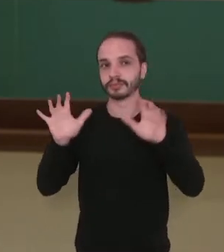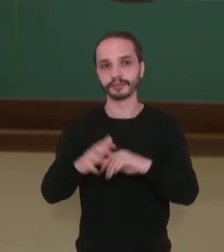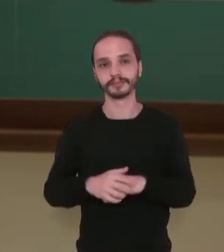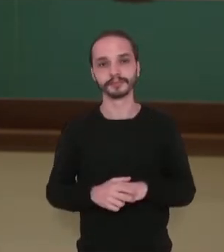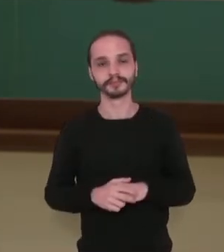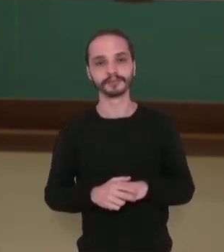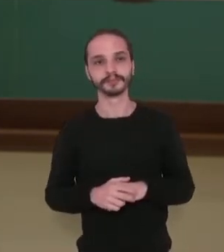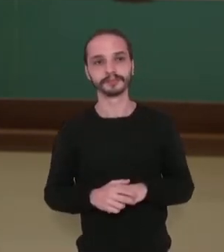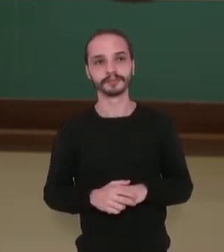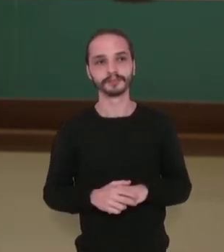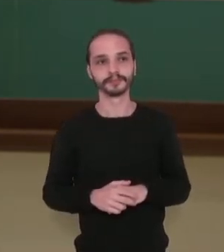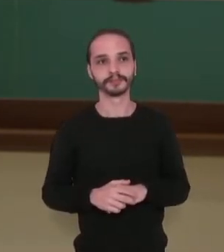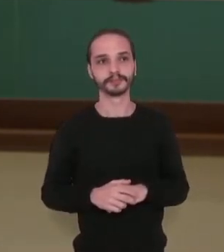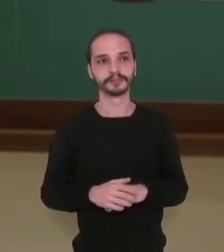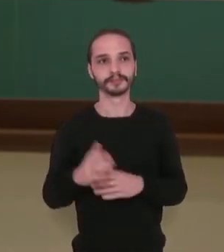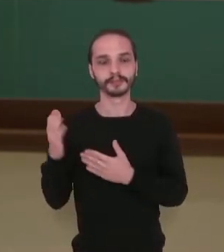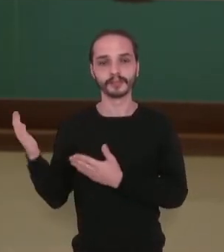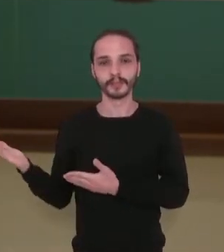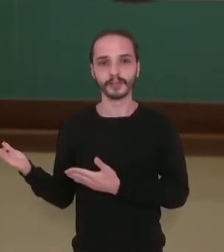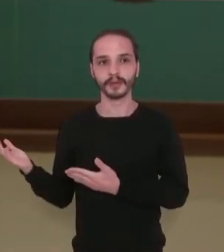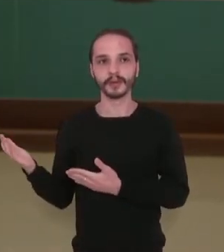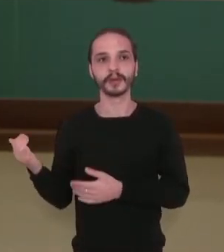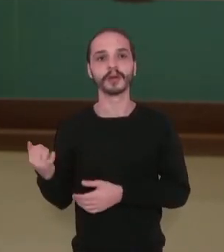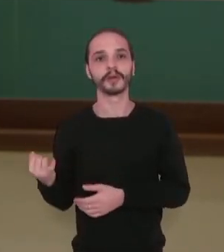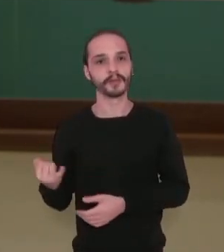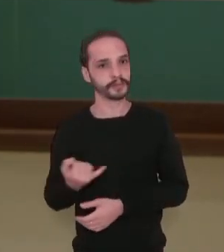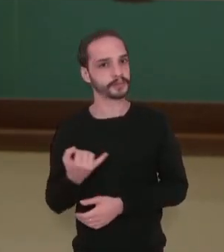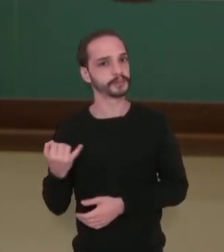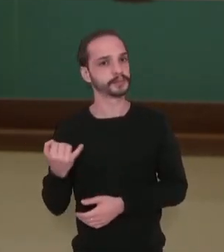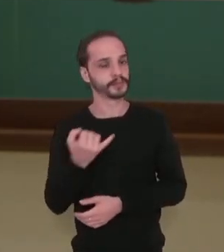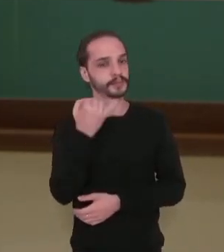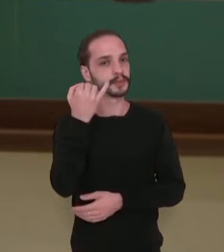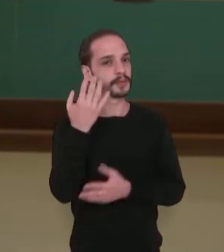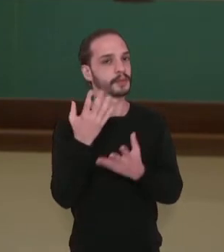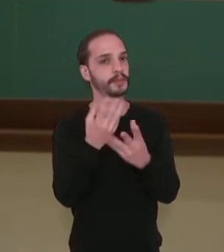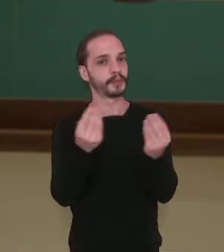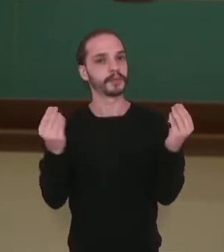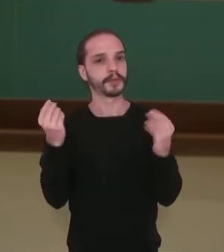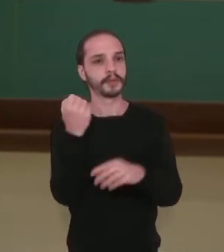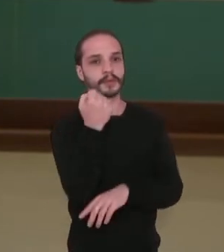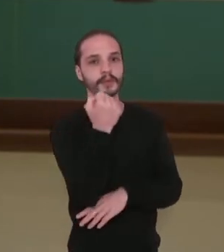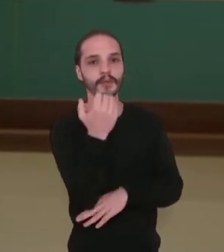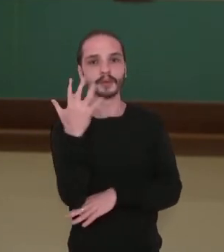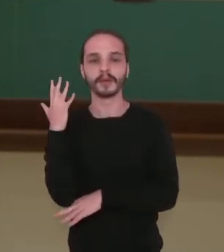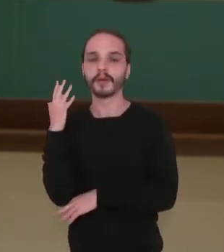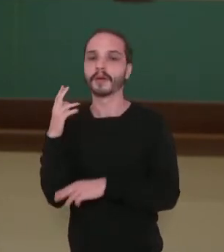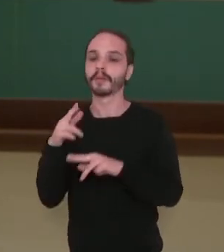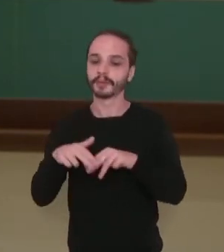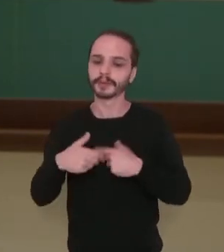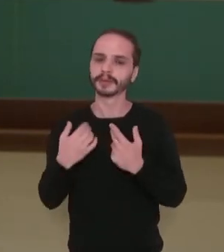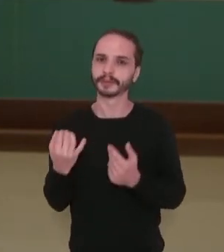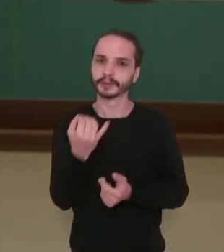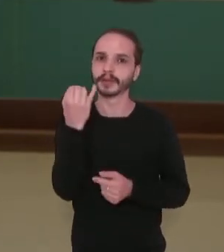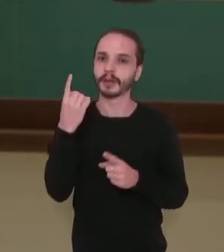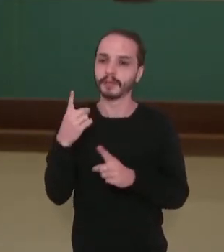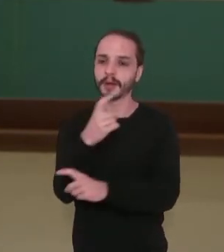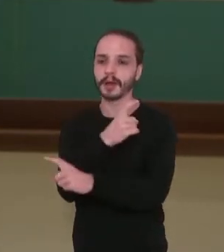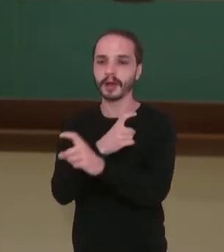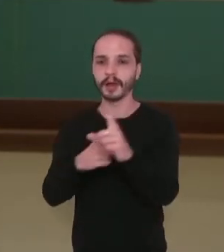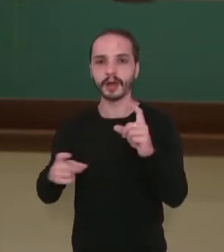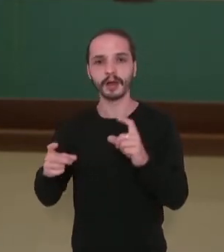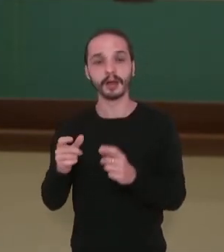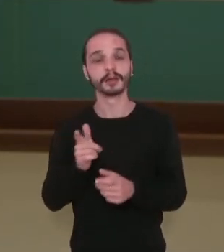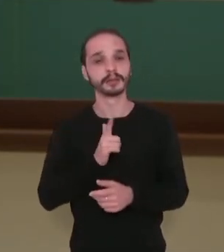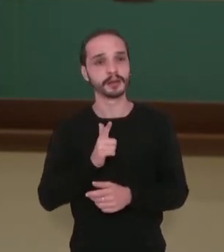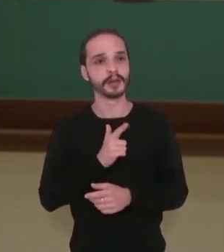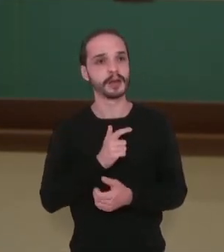E este é muito importante para muitas plantas, então daí a importância das bactérias que ajudam. Existem